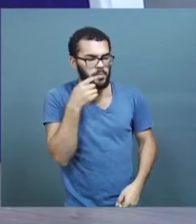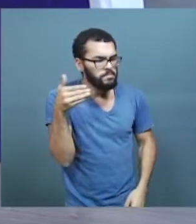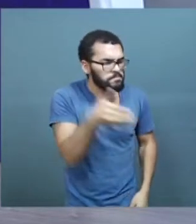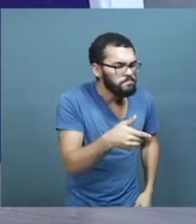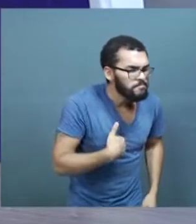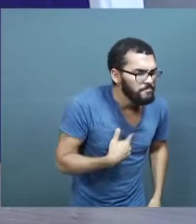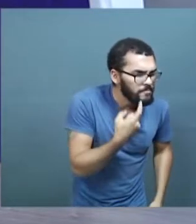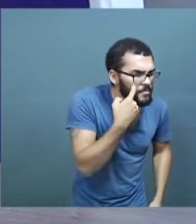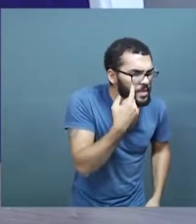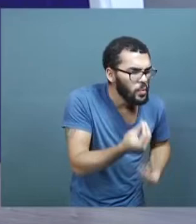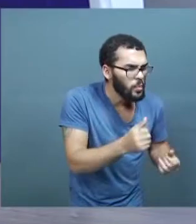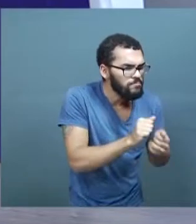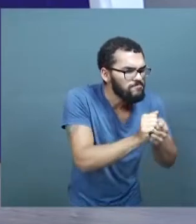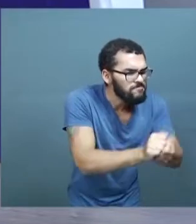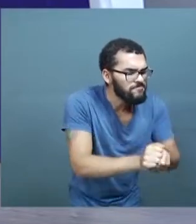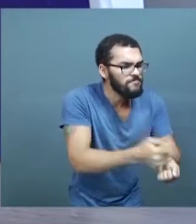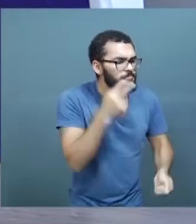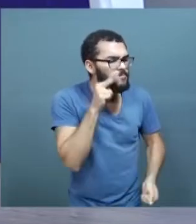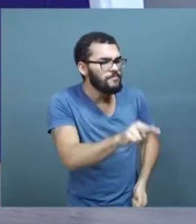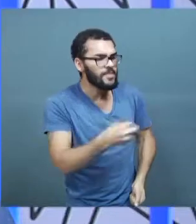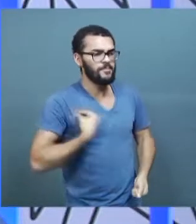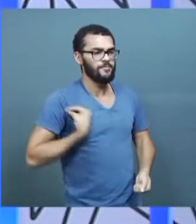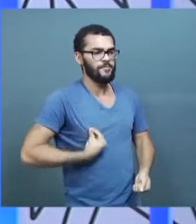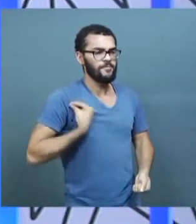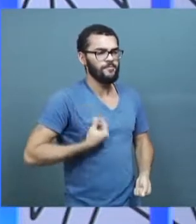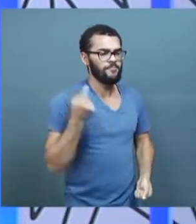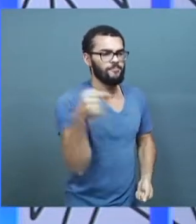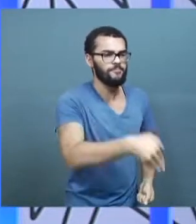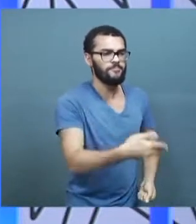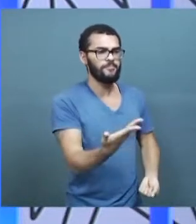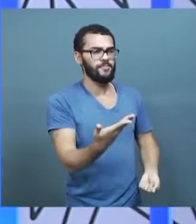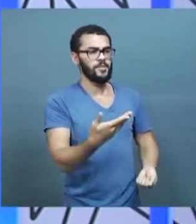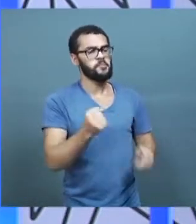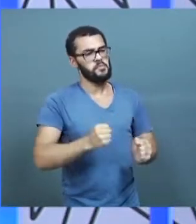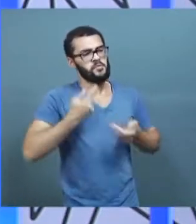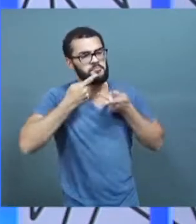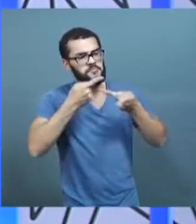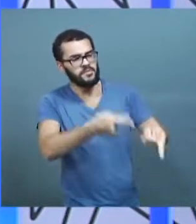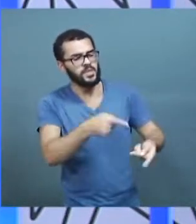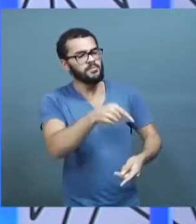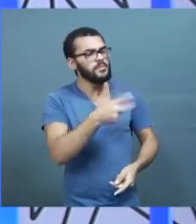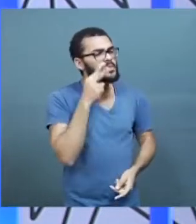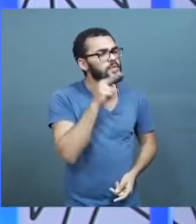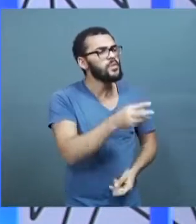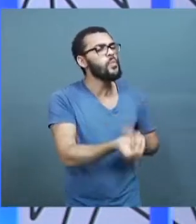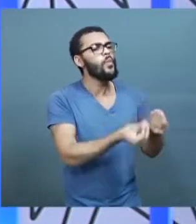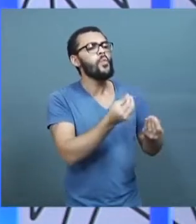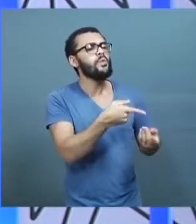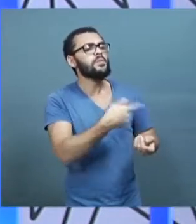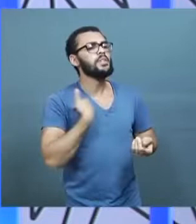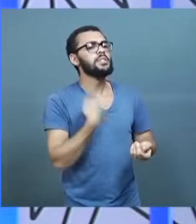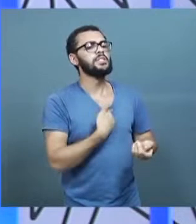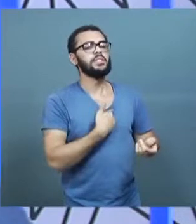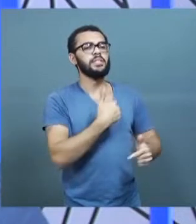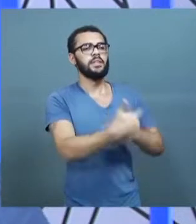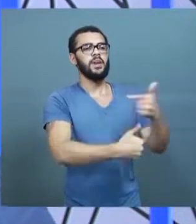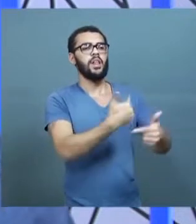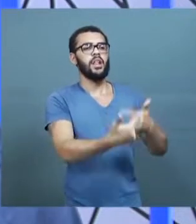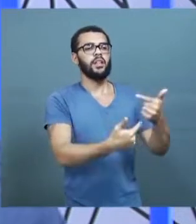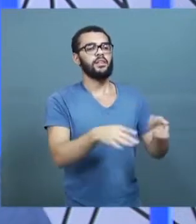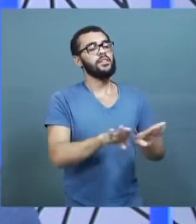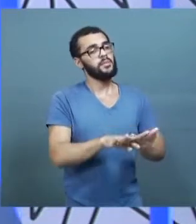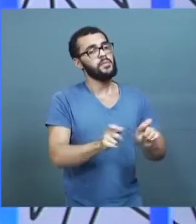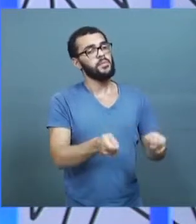para acompanhar de perto, para ir participar, visitar nosso trabalho, né? E principalmente se envolver,